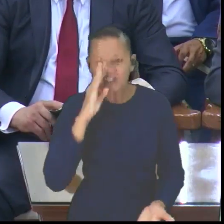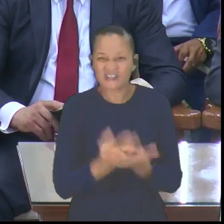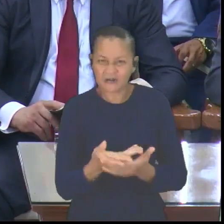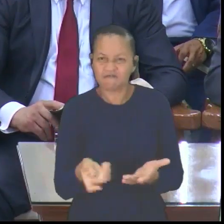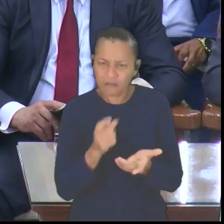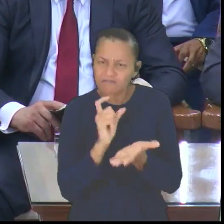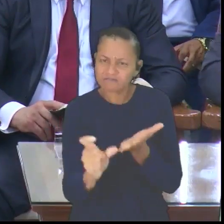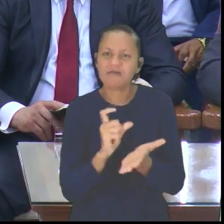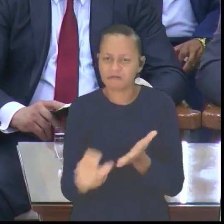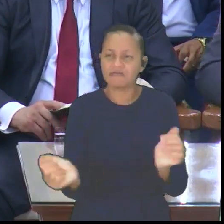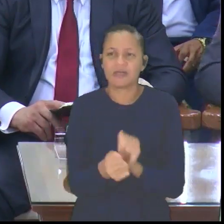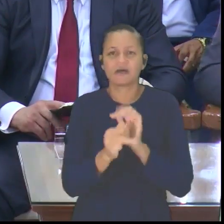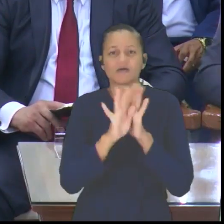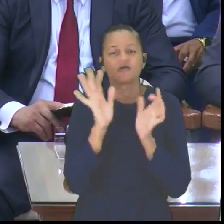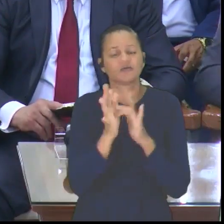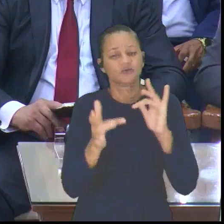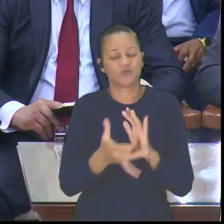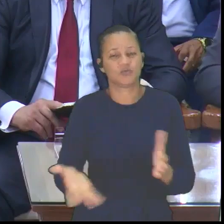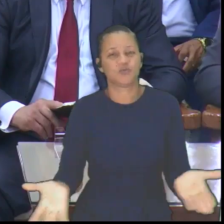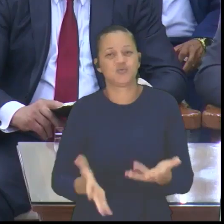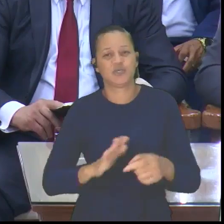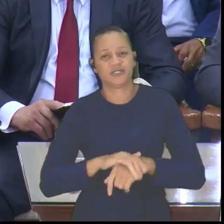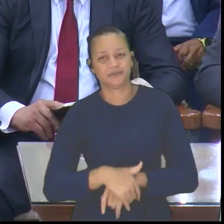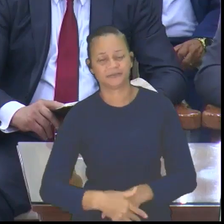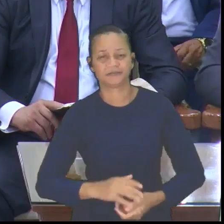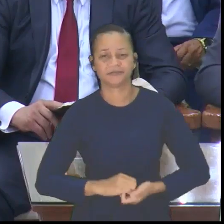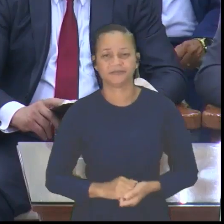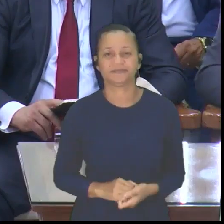nesta palavra, dê glória a Jesus esta noite.